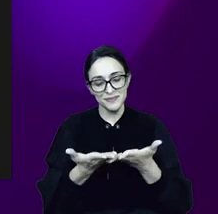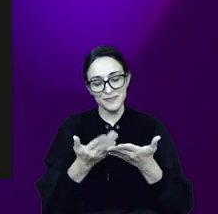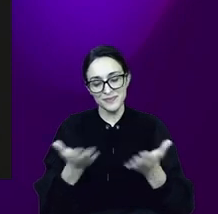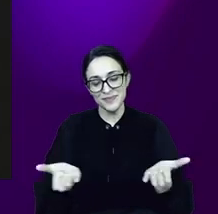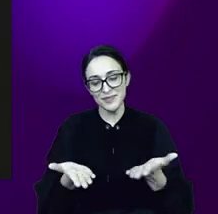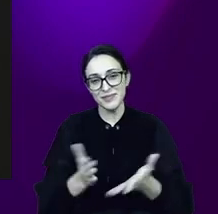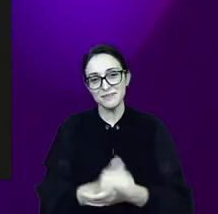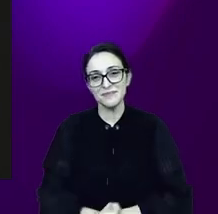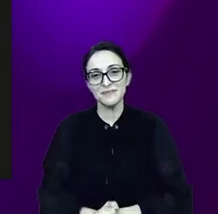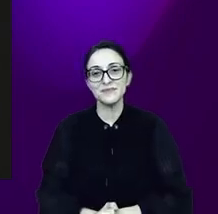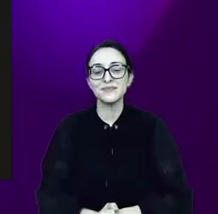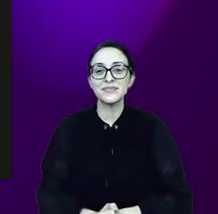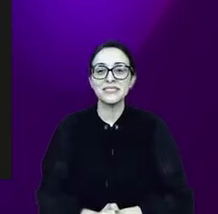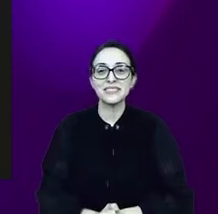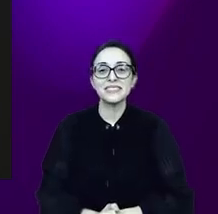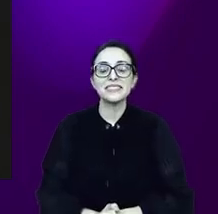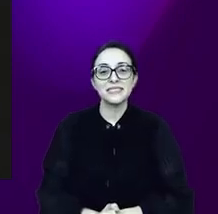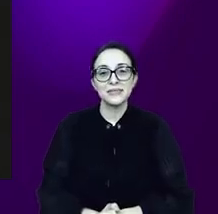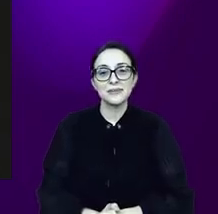momento.